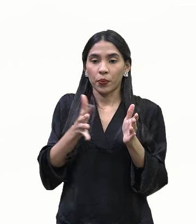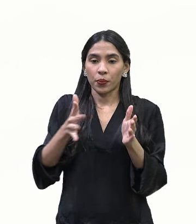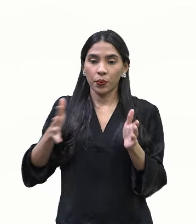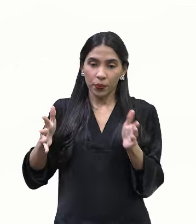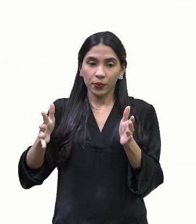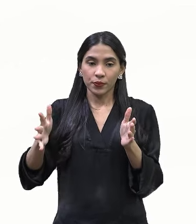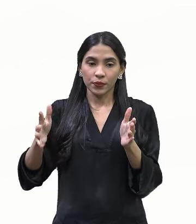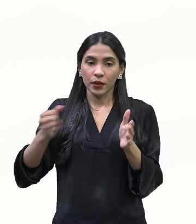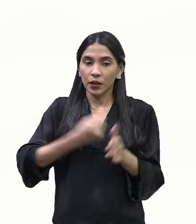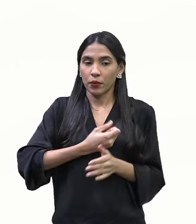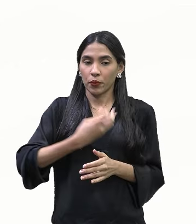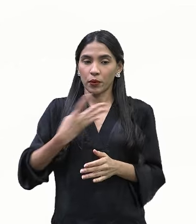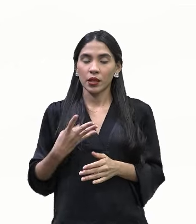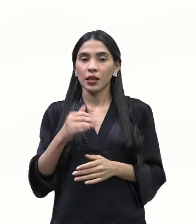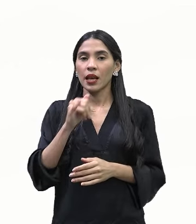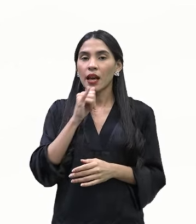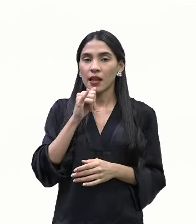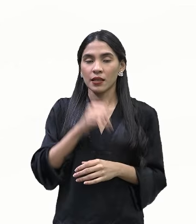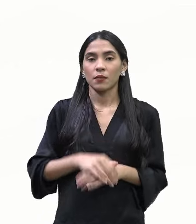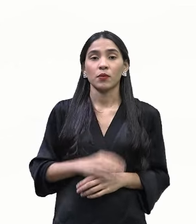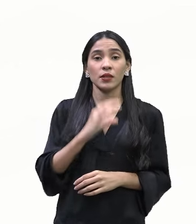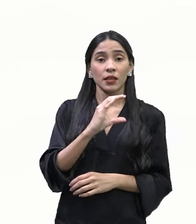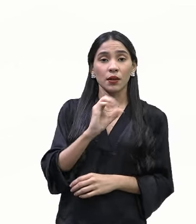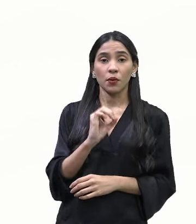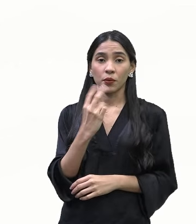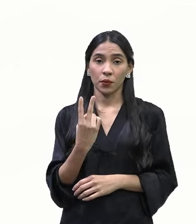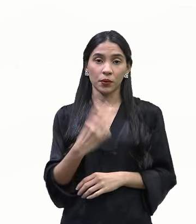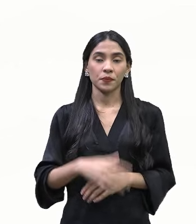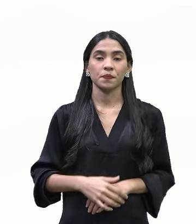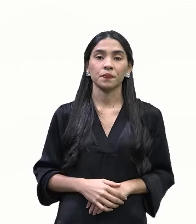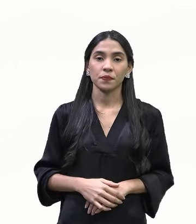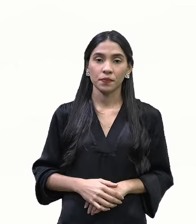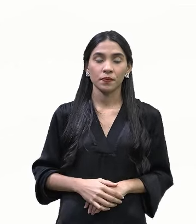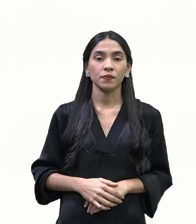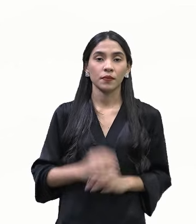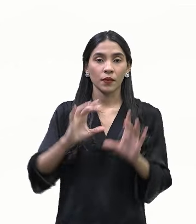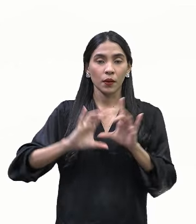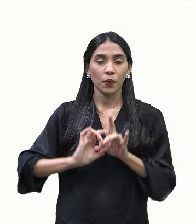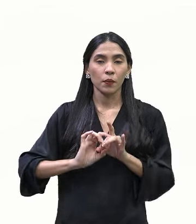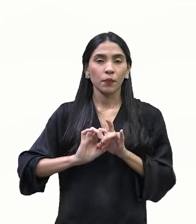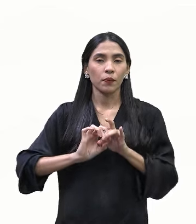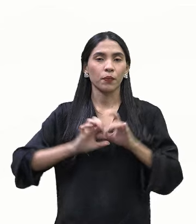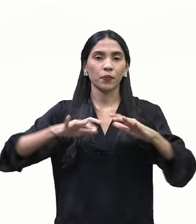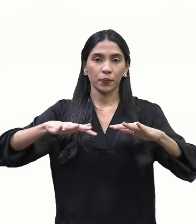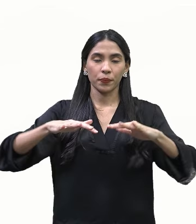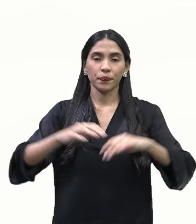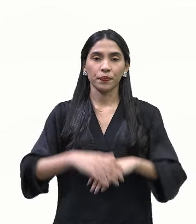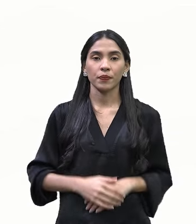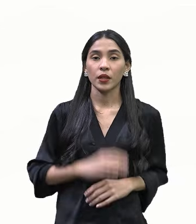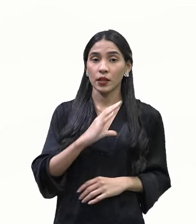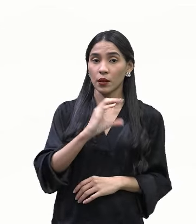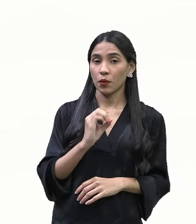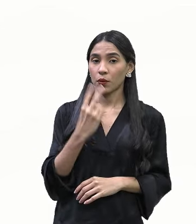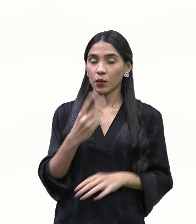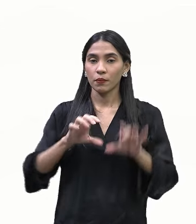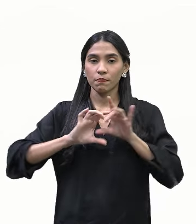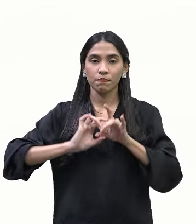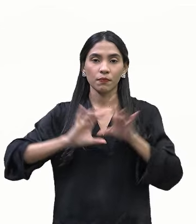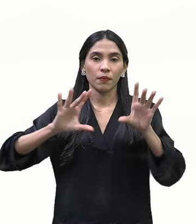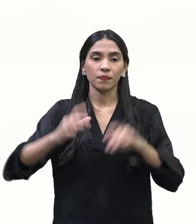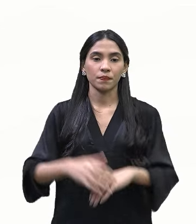quantidade aqui de toneladas de CO2, tá? Que é as emissões, né, de CO2 que nós temos